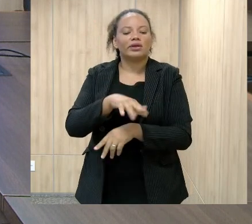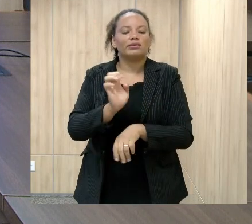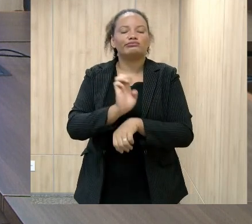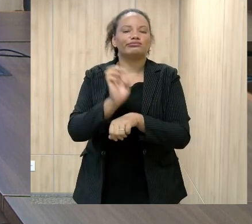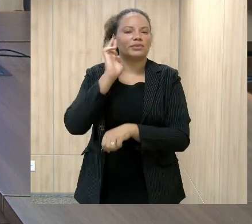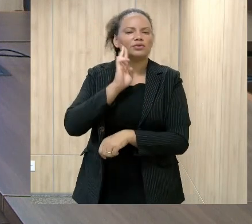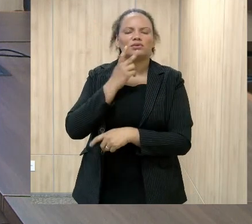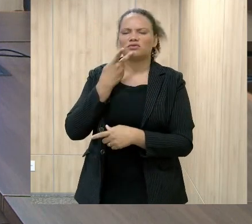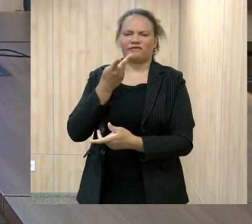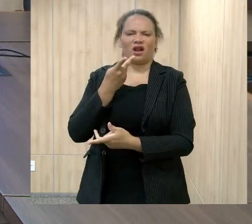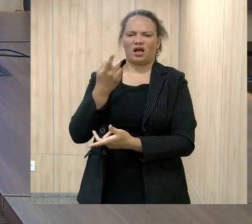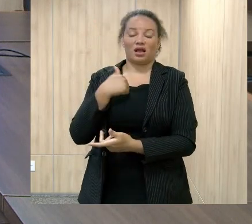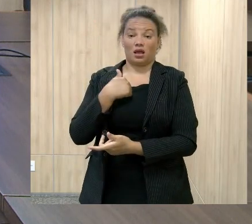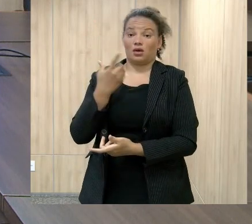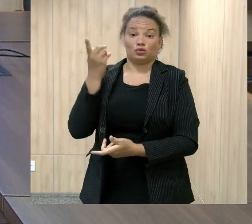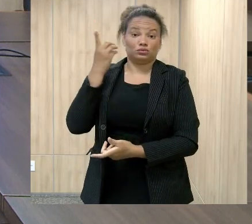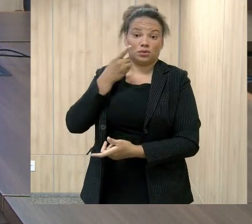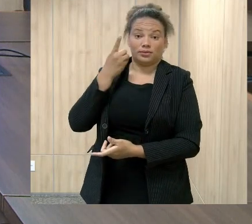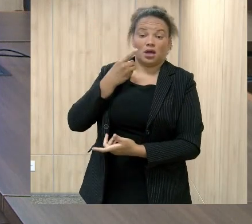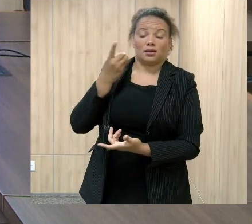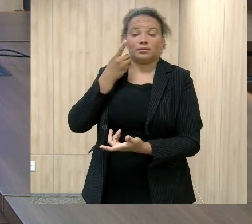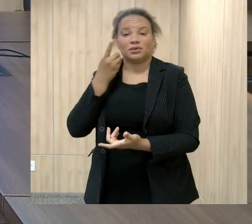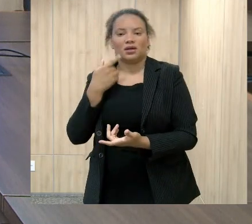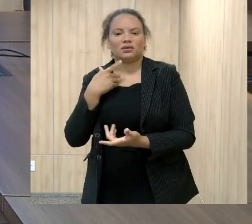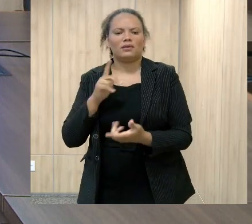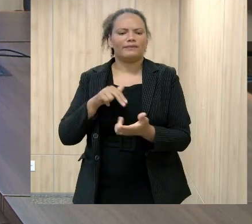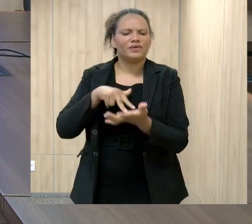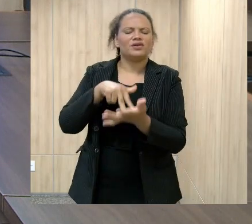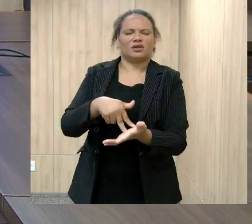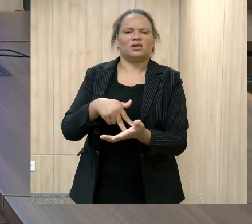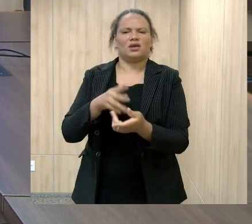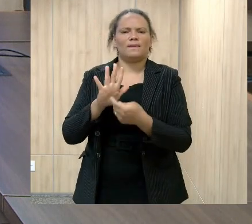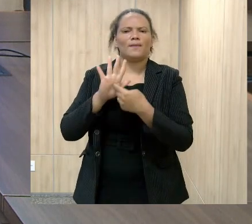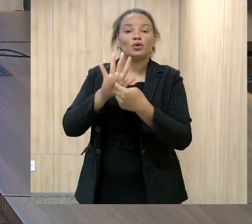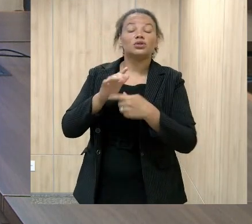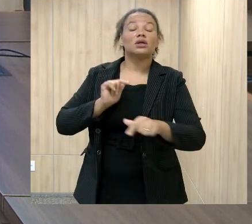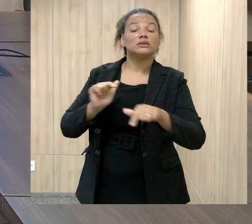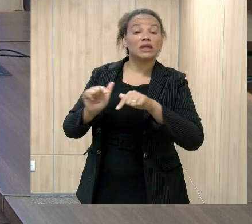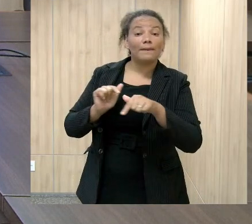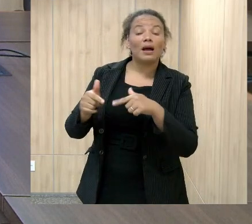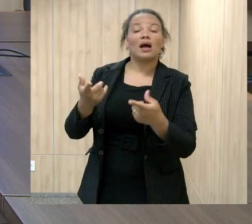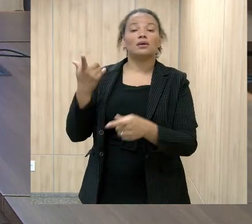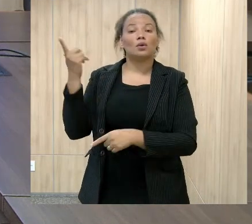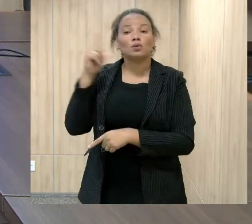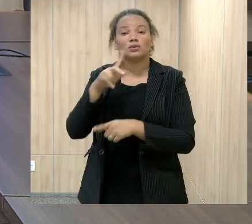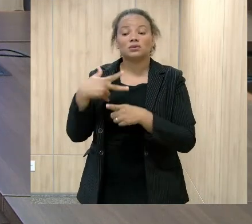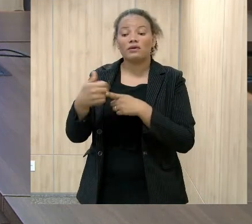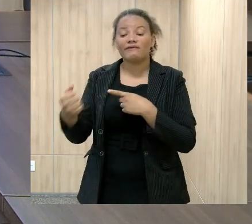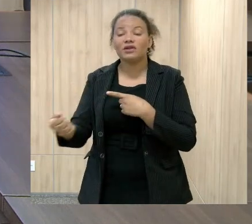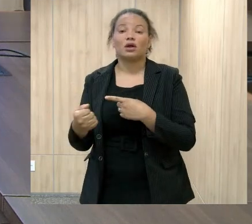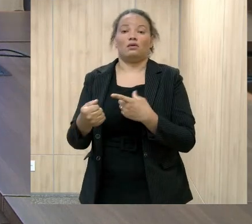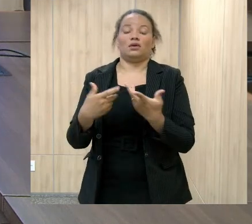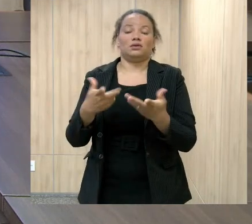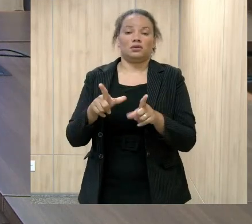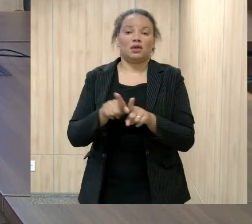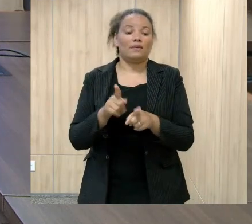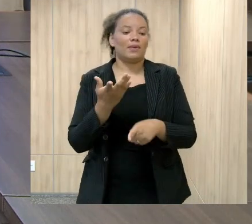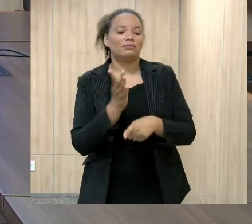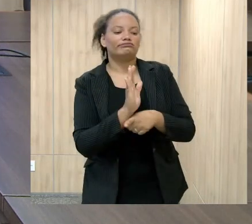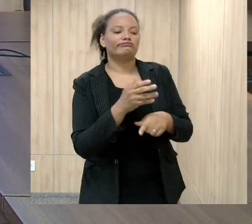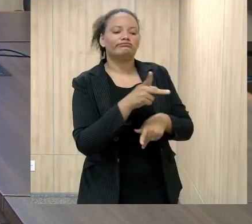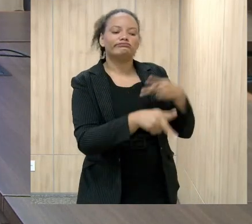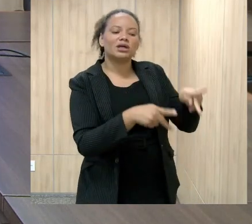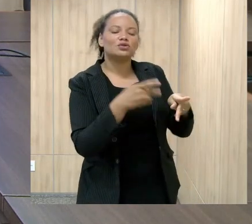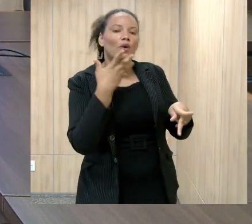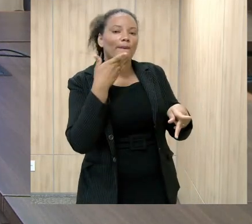porque não é só passar aqui e dizer que sou deputada mas é passar aqui passar por aqui deixar legado deixar Conquista melhorar a vida das pessoas é isso